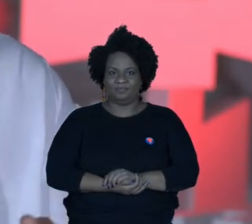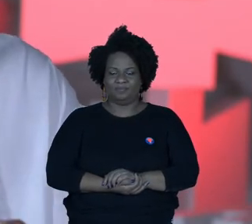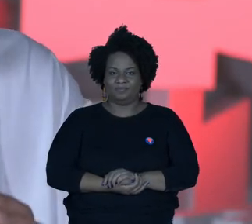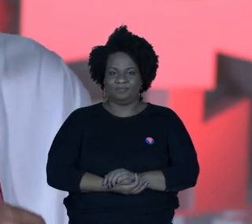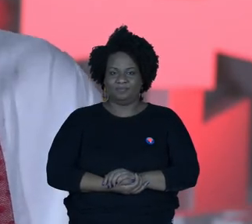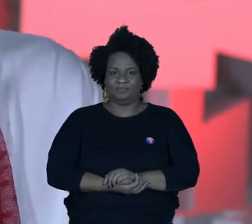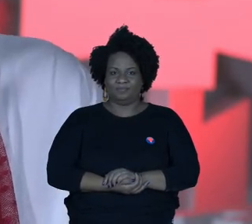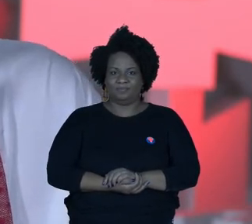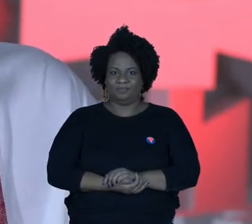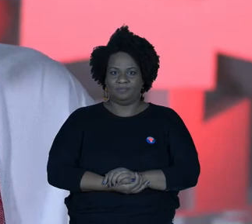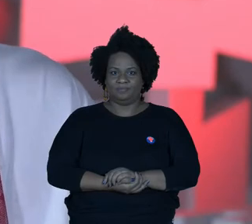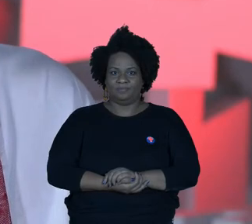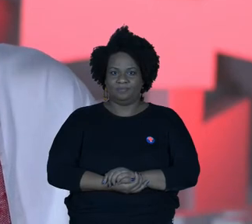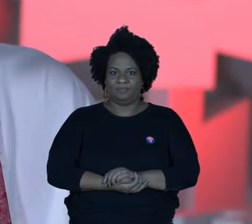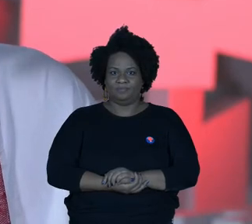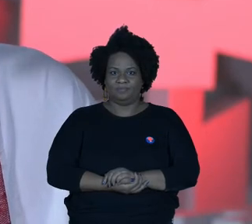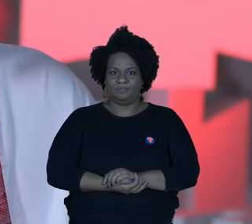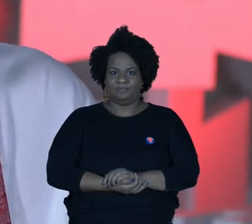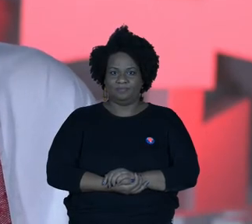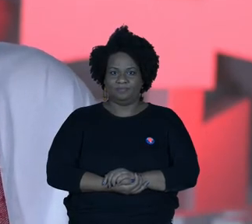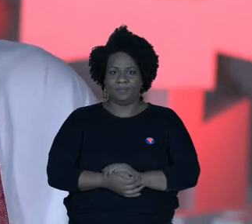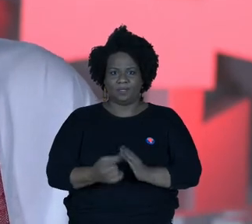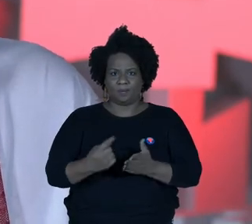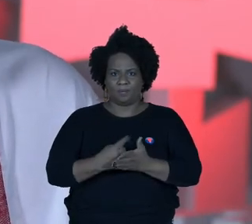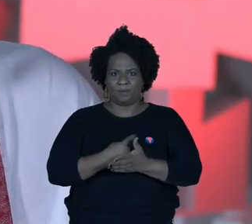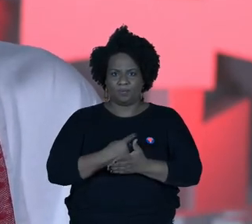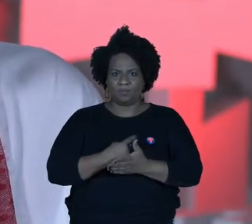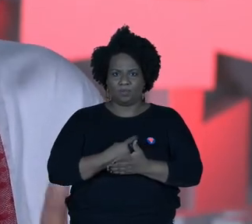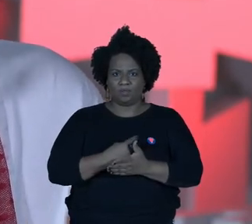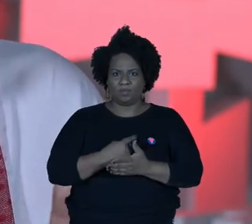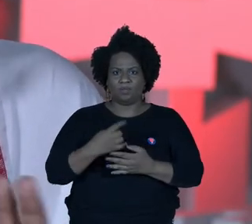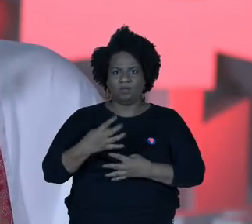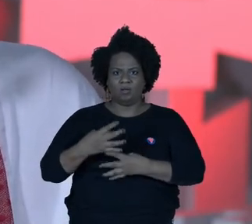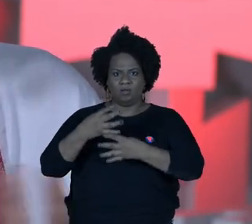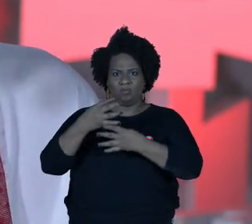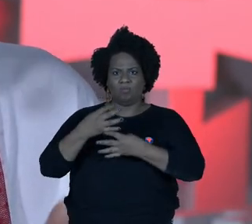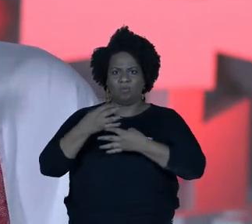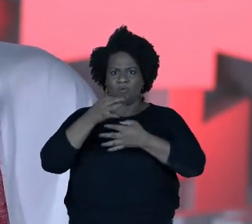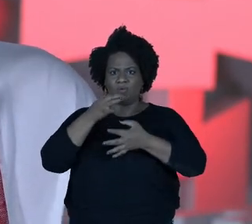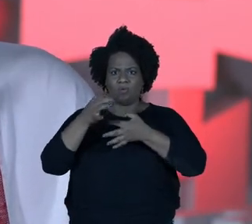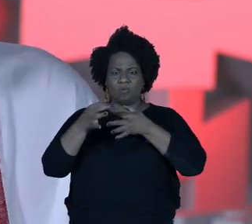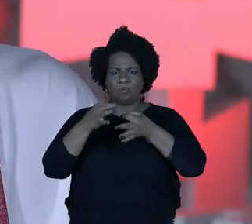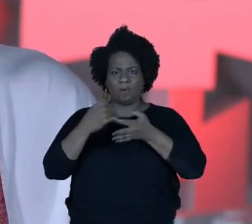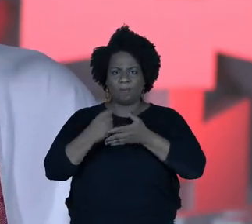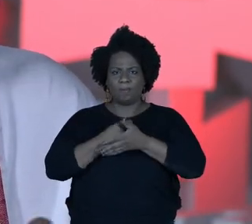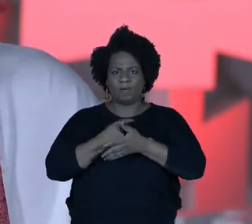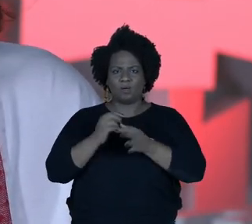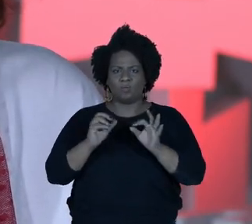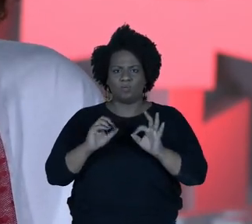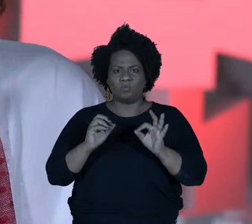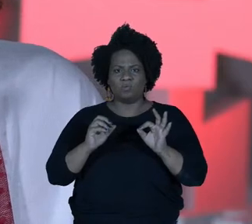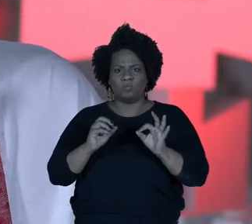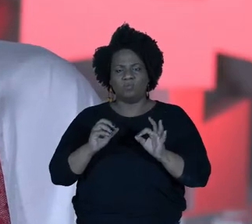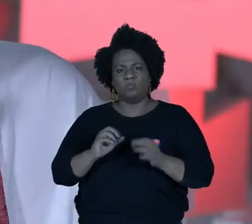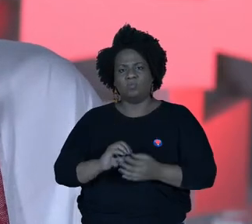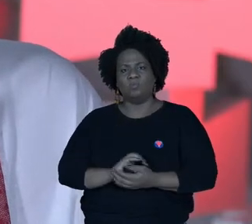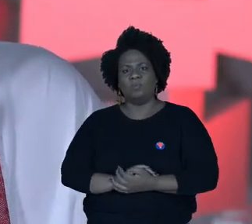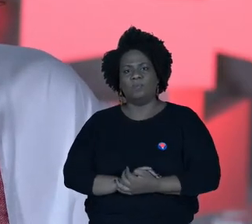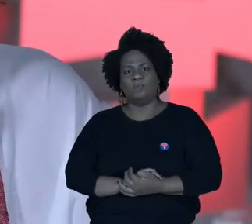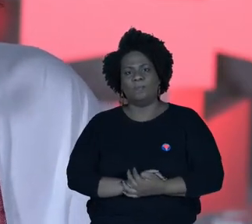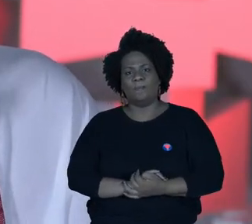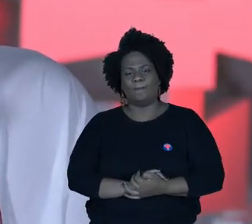Bom, tem alguma pergunta? Não. Tem muitos comentários no chat, mas não veio nenhuma pergunta. Eu vou ler um texto da produção,